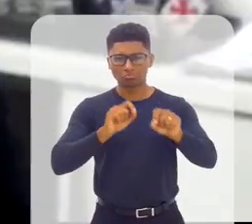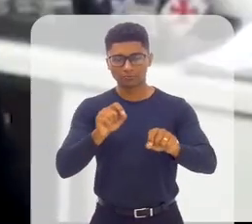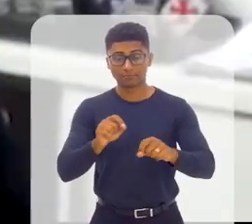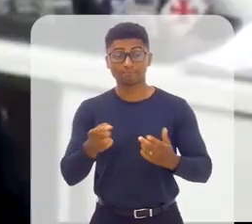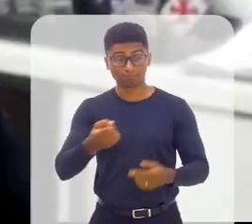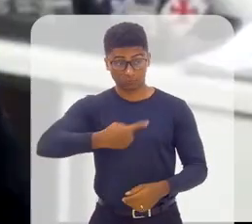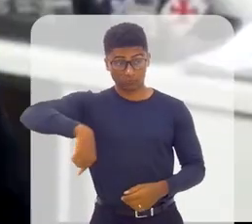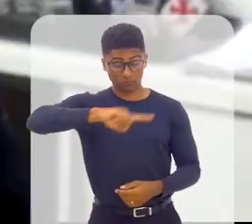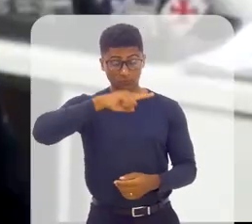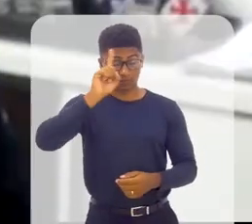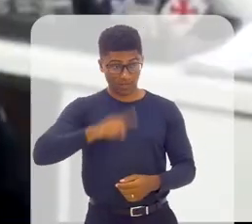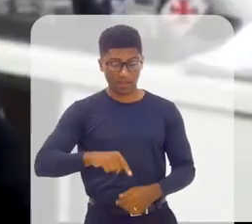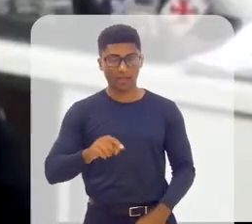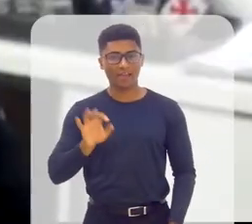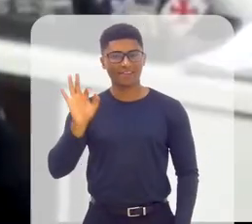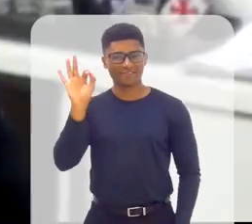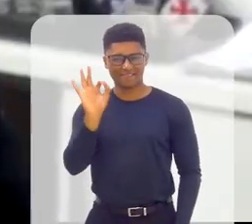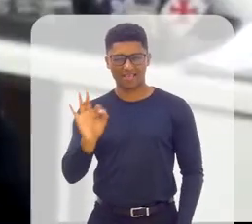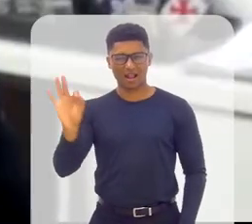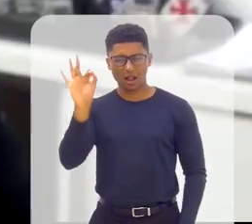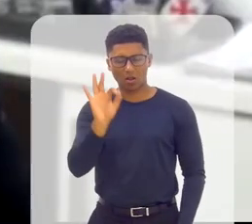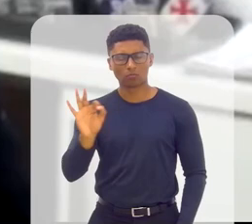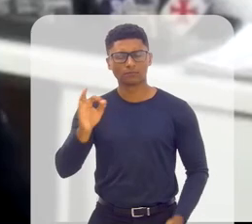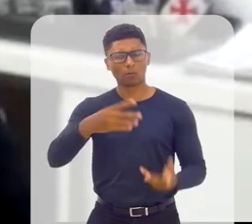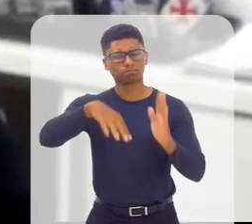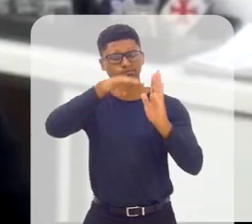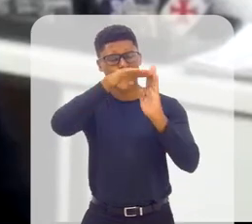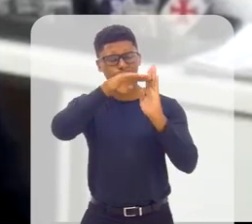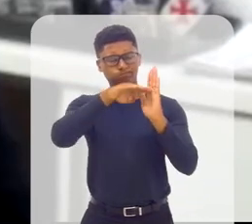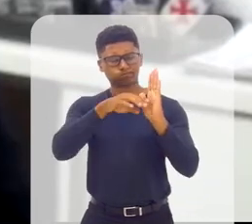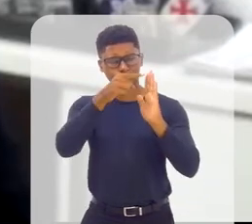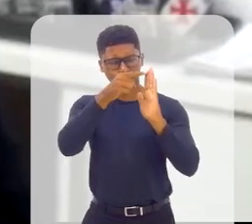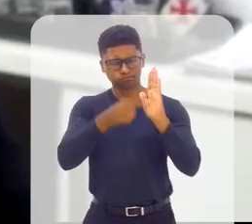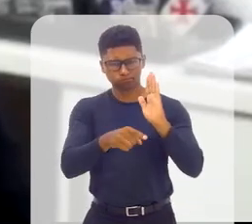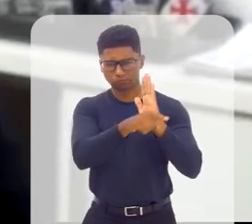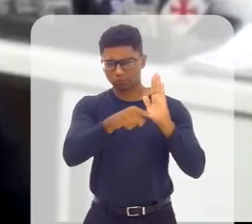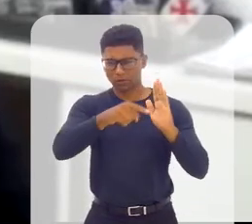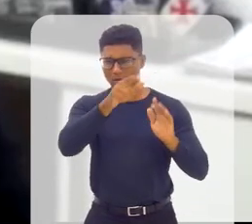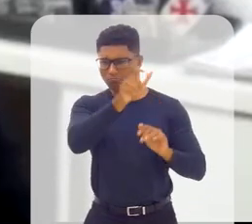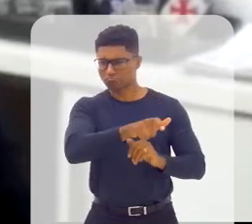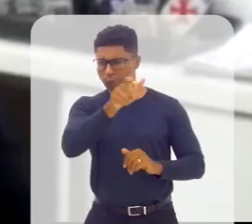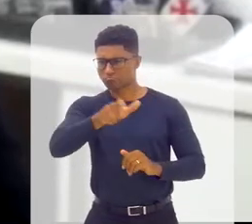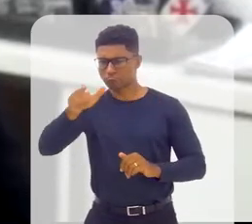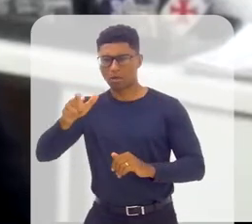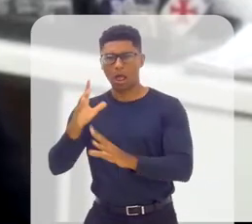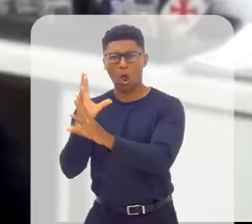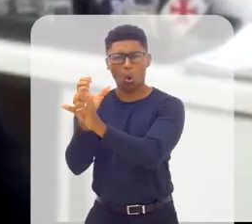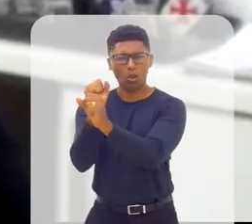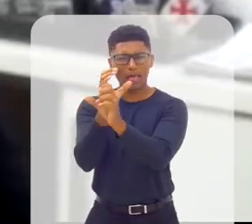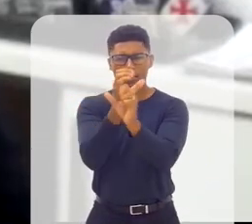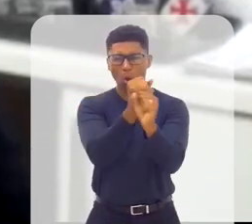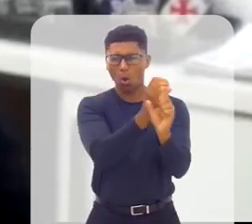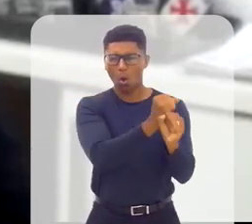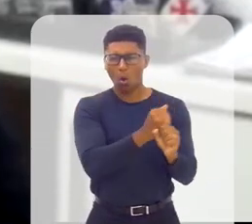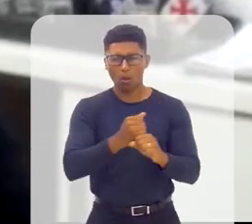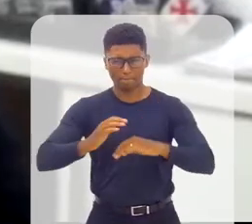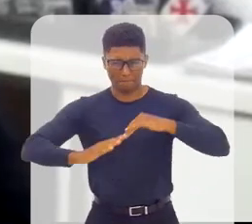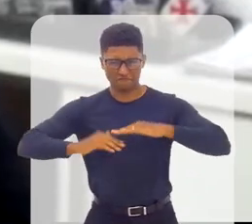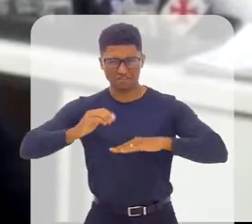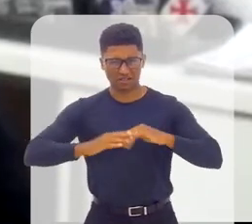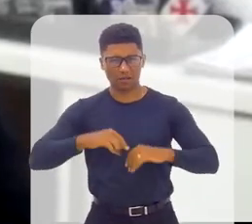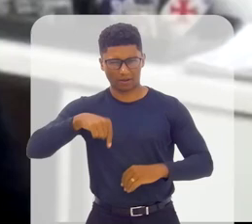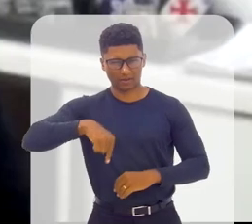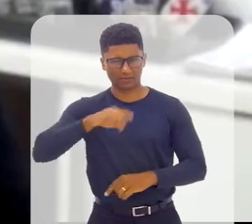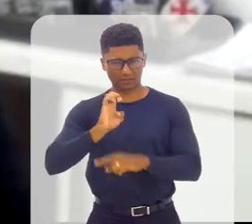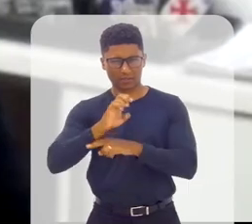uma autarquia federal que regula o exercício profissional do contador e do técnico em contabilidade aqui no nosso